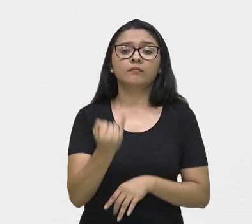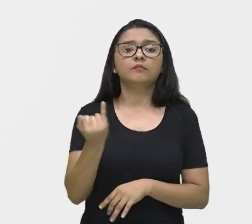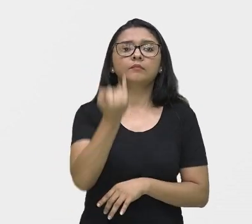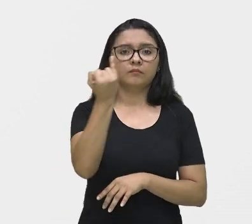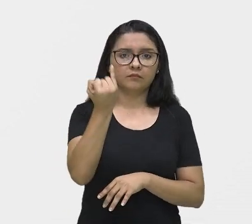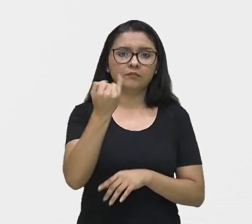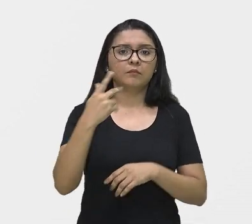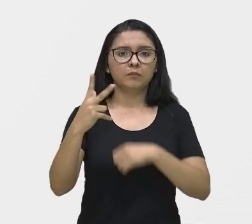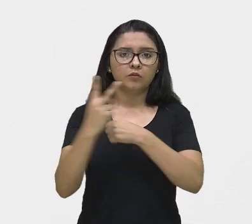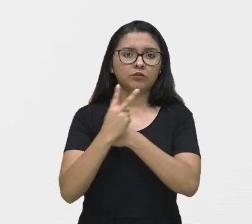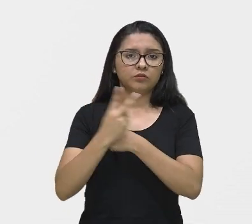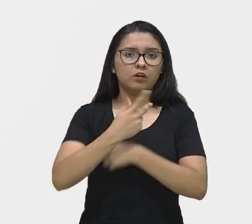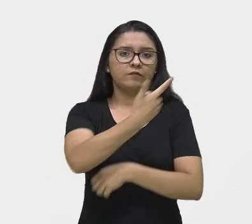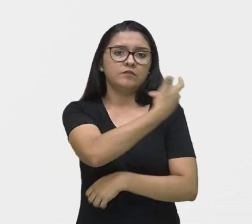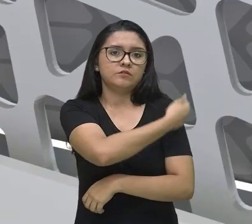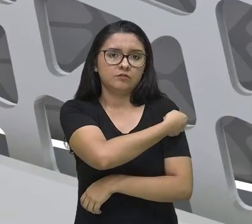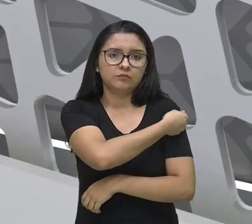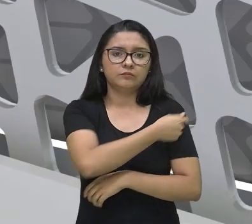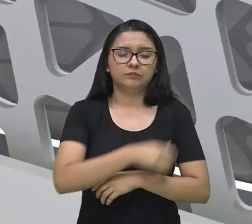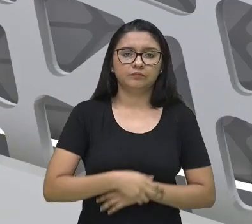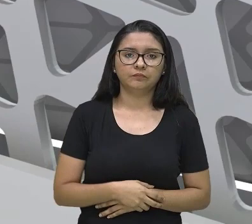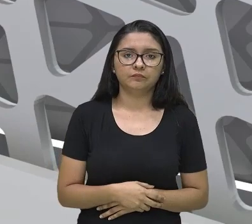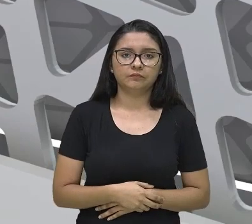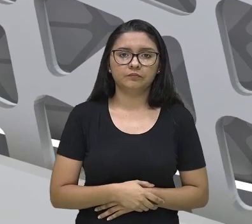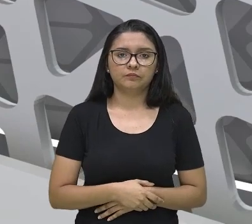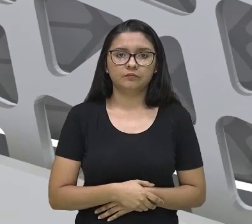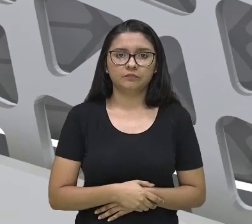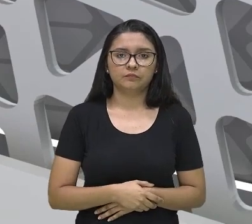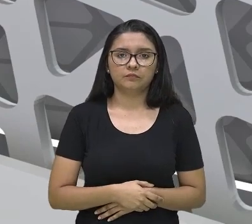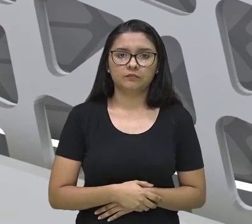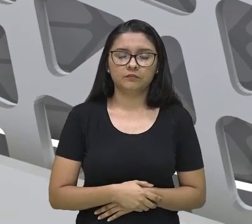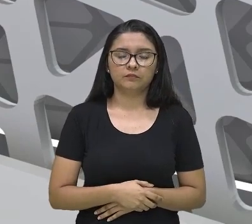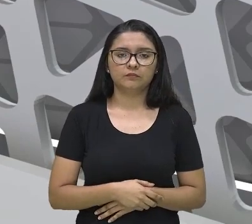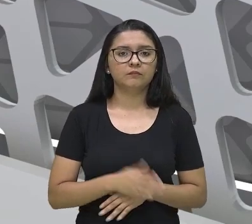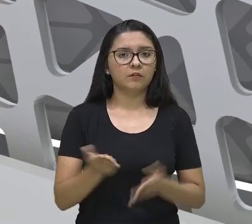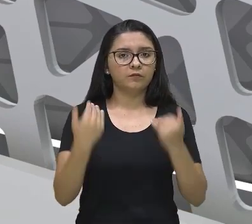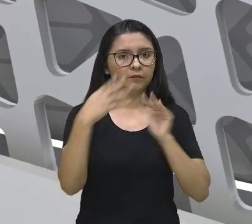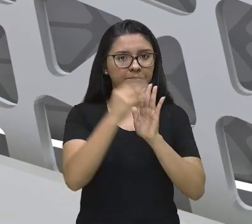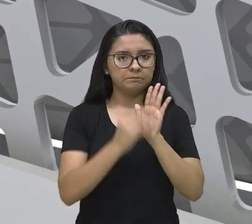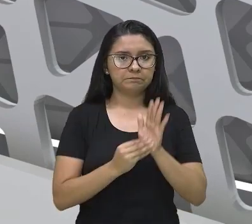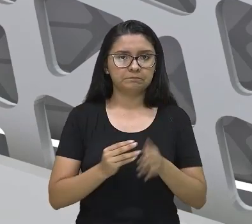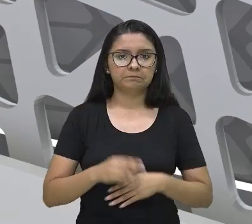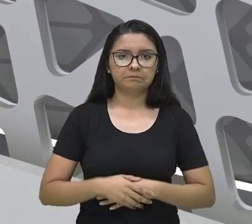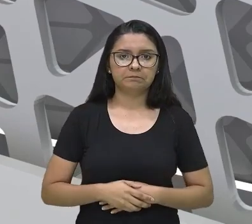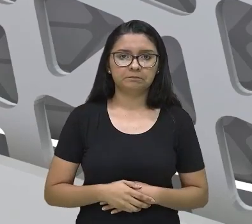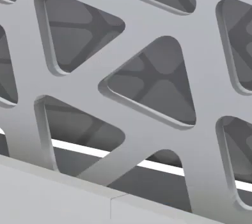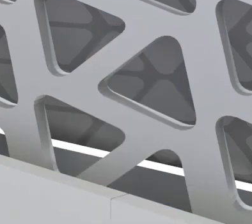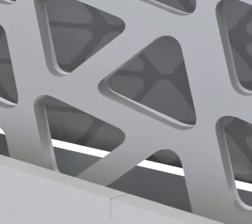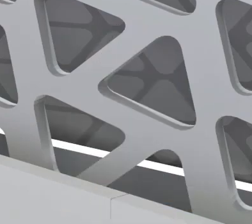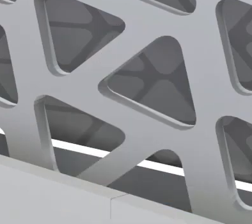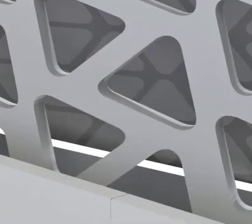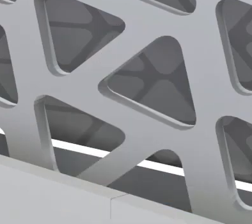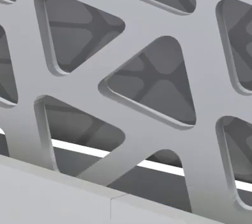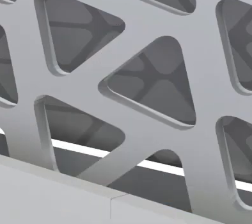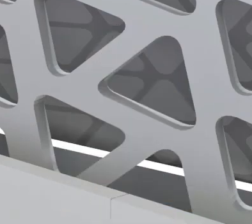da imunização pelas vacinas. Então acompanha aí e anotem tudo, tá bom?